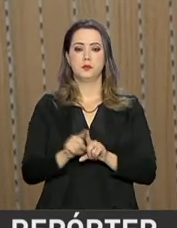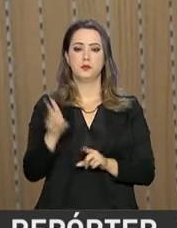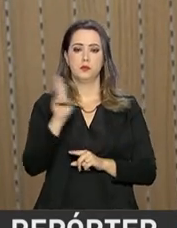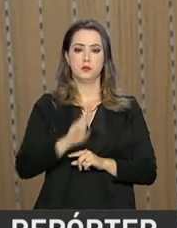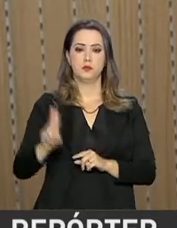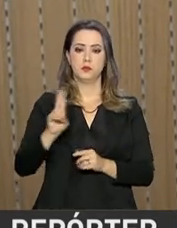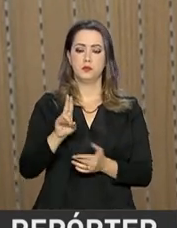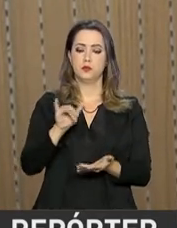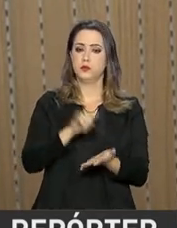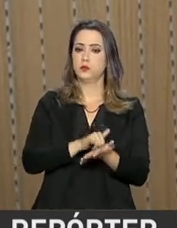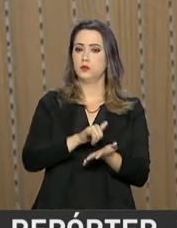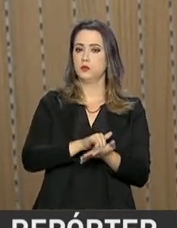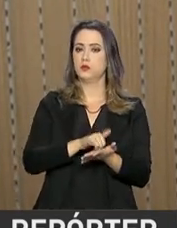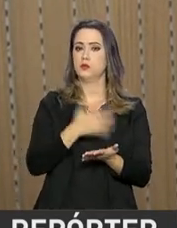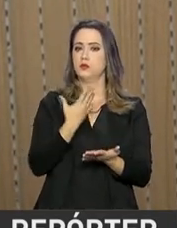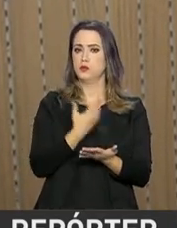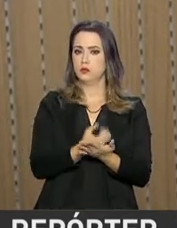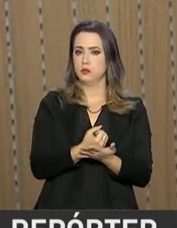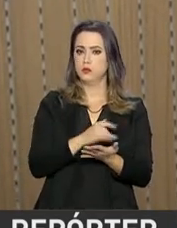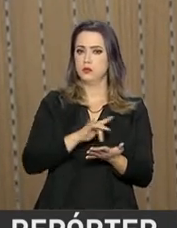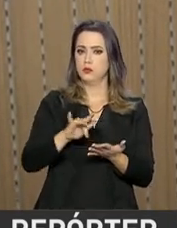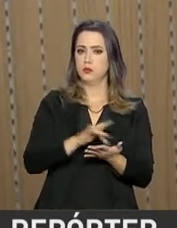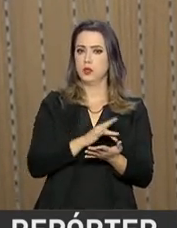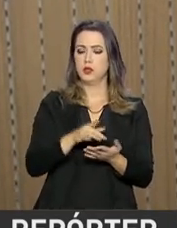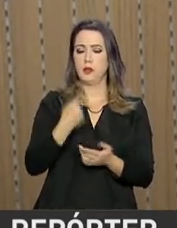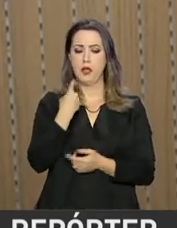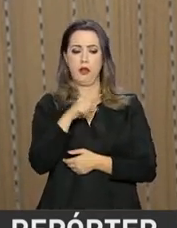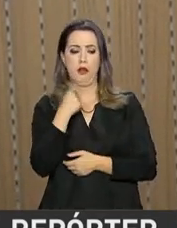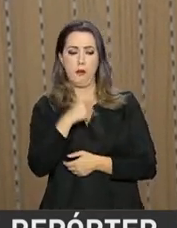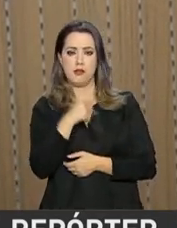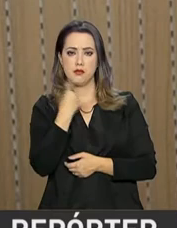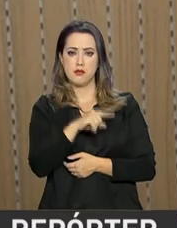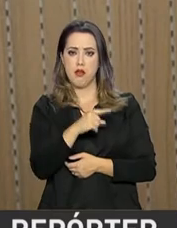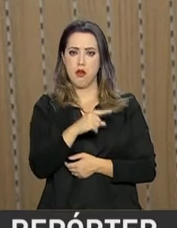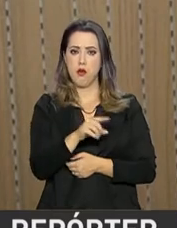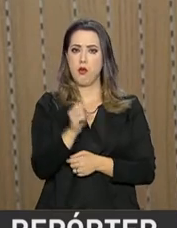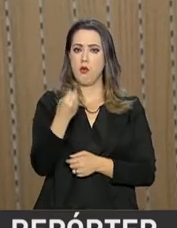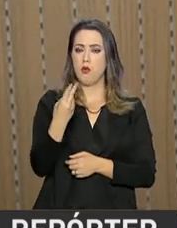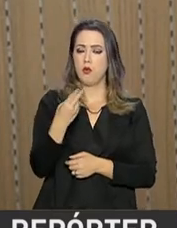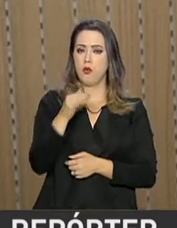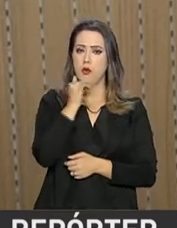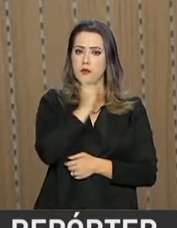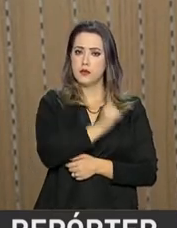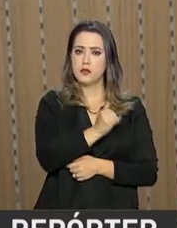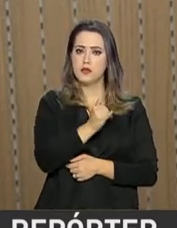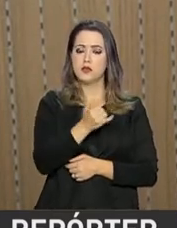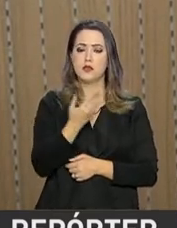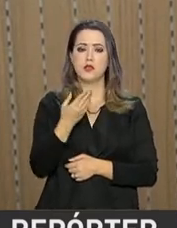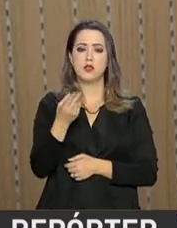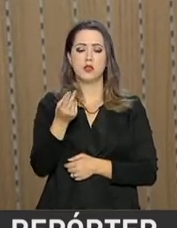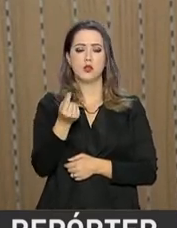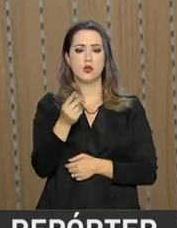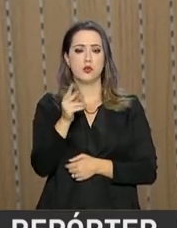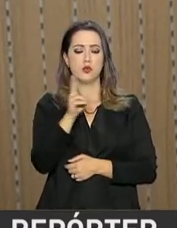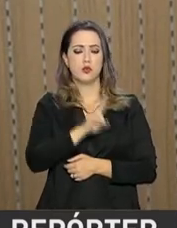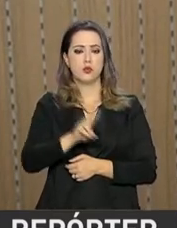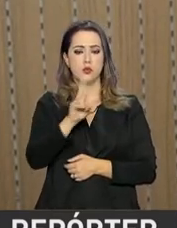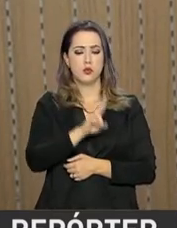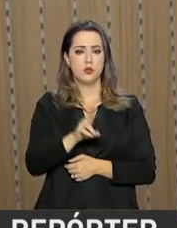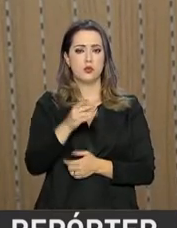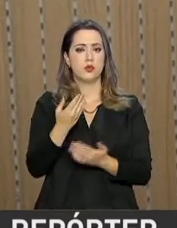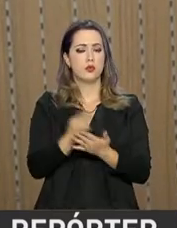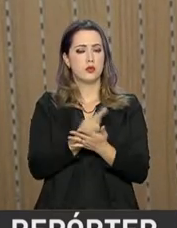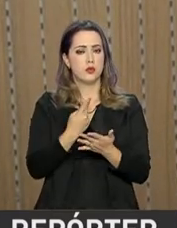e finalmente enviar denúncias notícias de uma aplicação de recursos que chegaram aos canais de